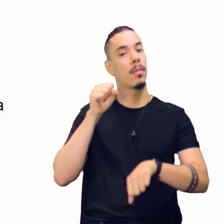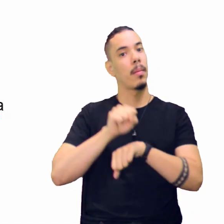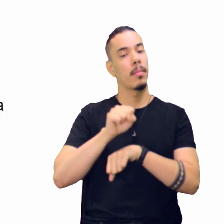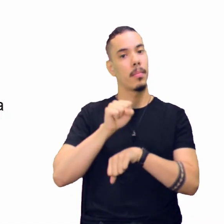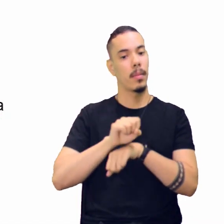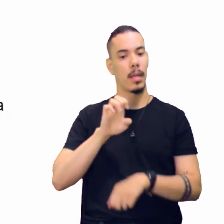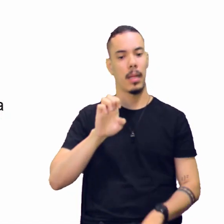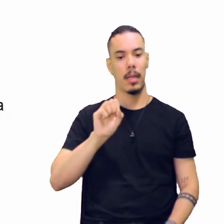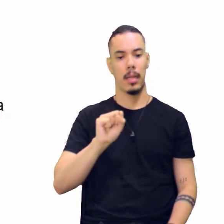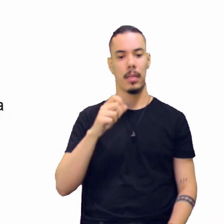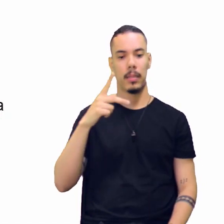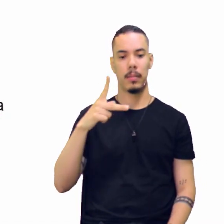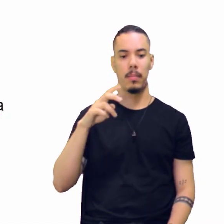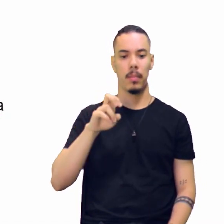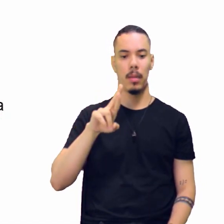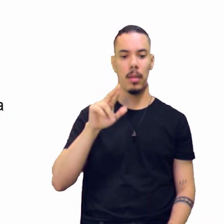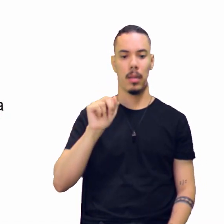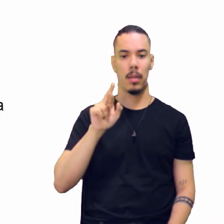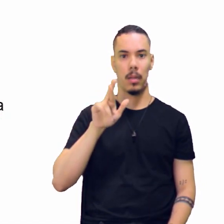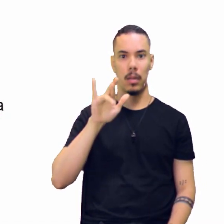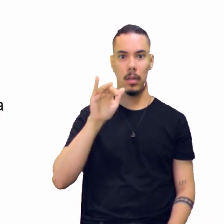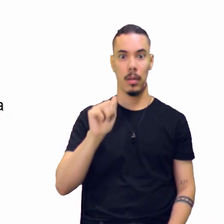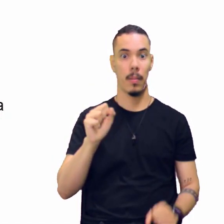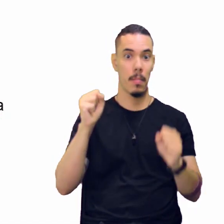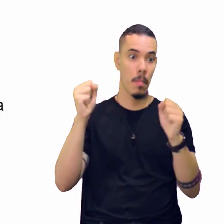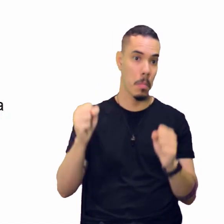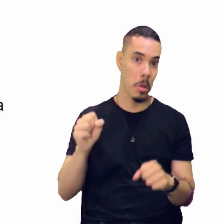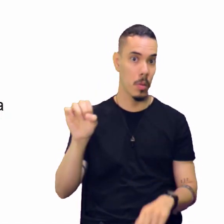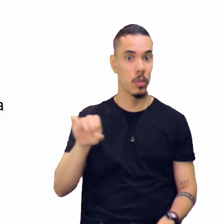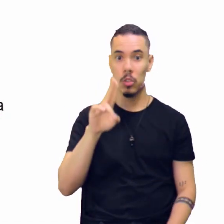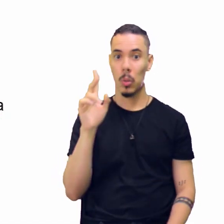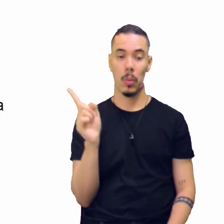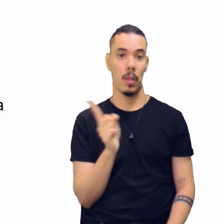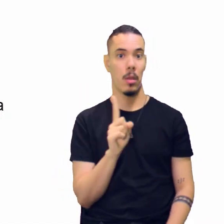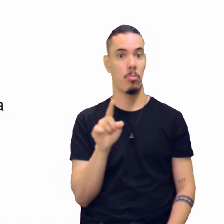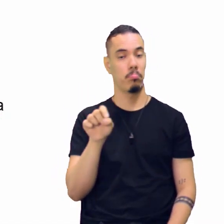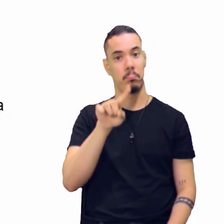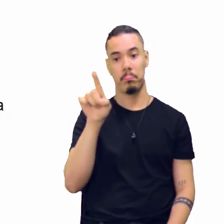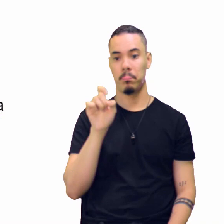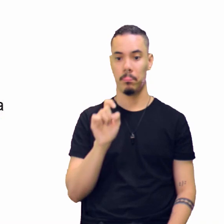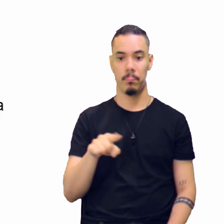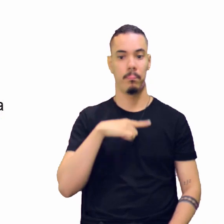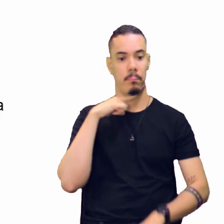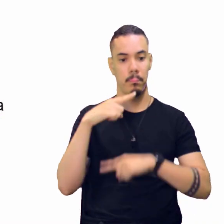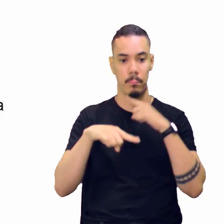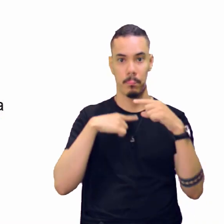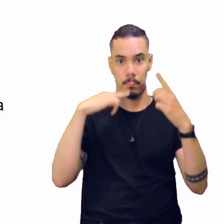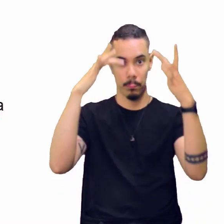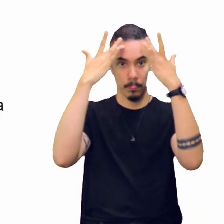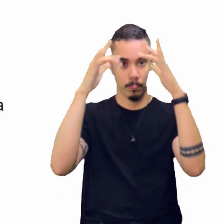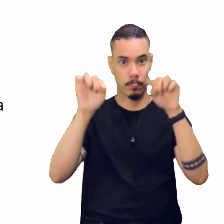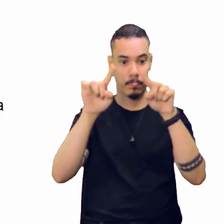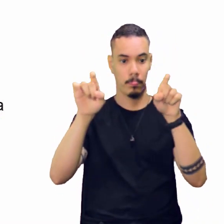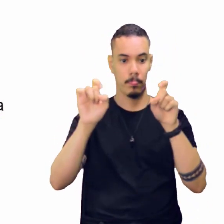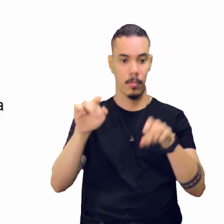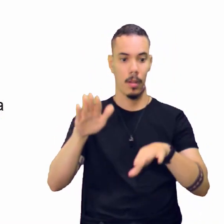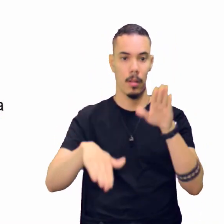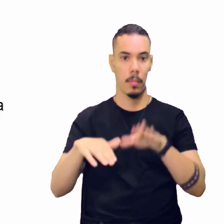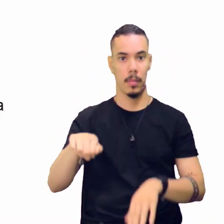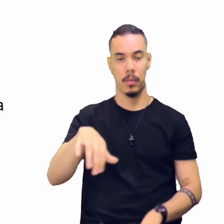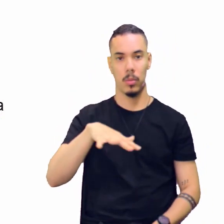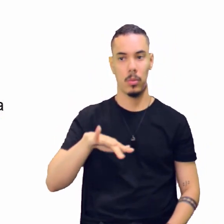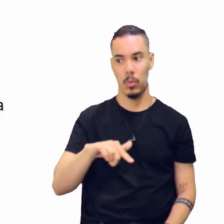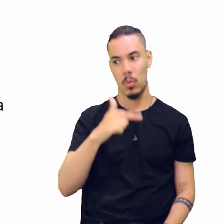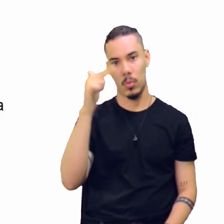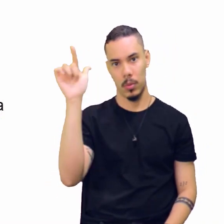esperaria, olha só, uma ação que pode ou não acontecer. Vai depender de uma outra